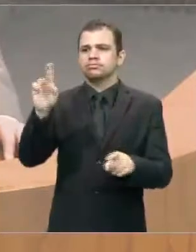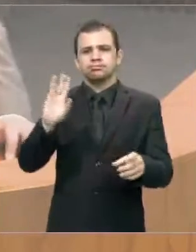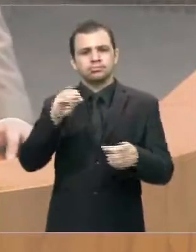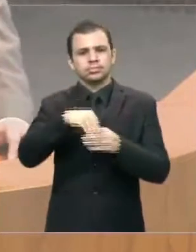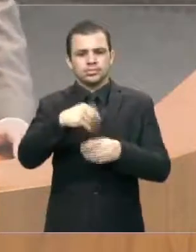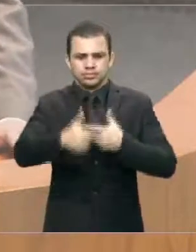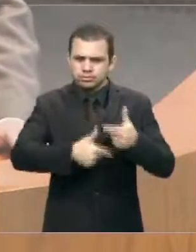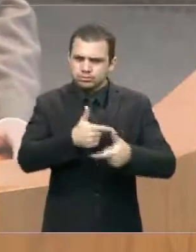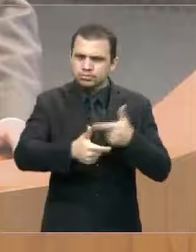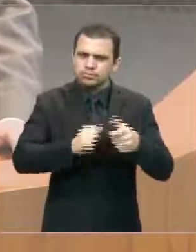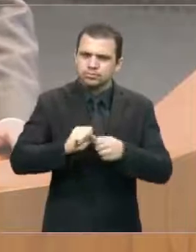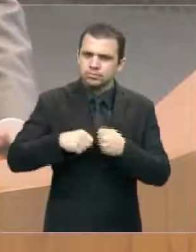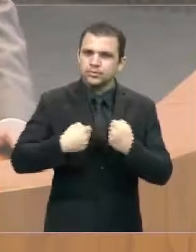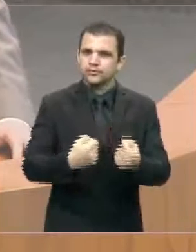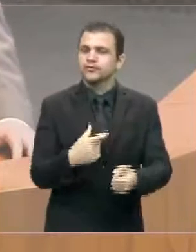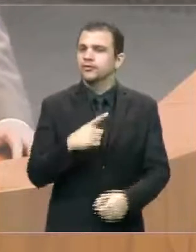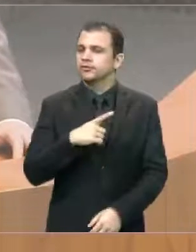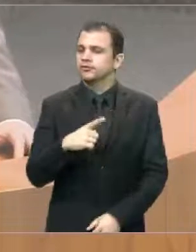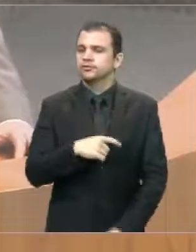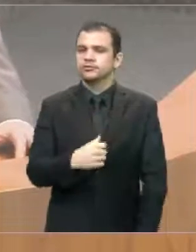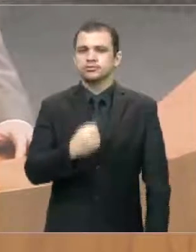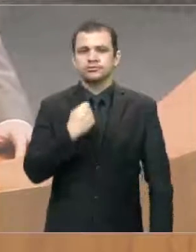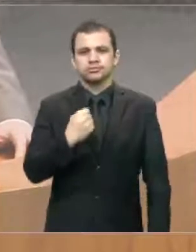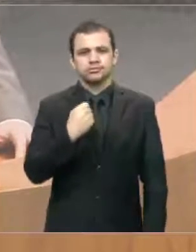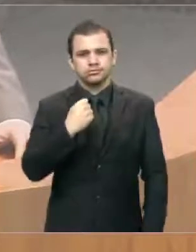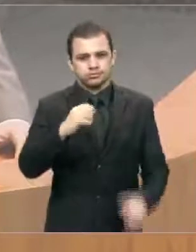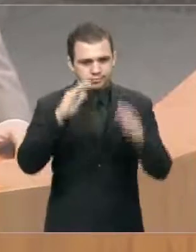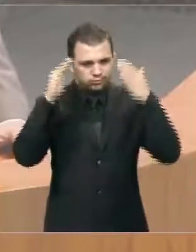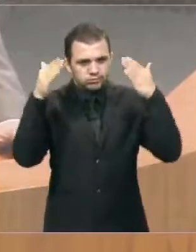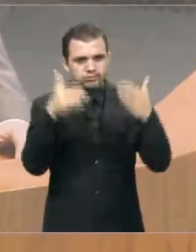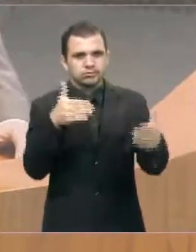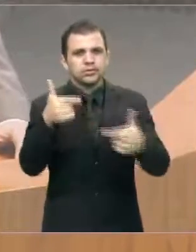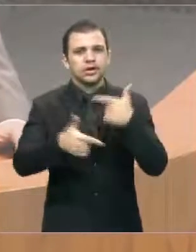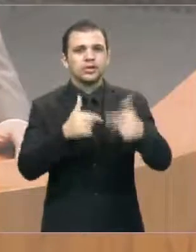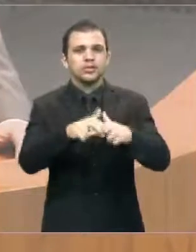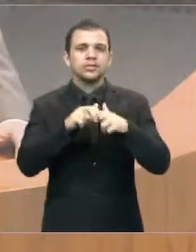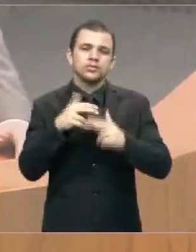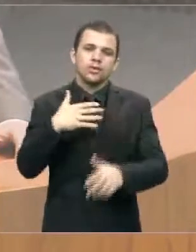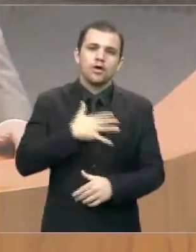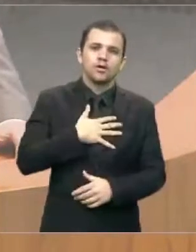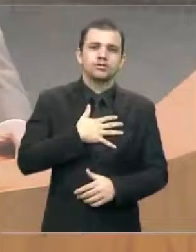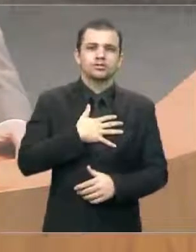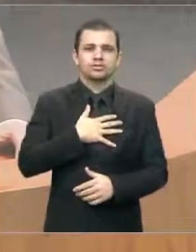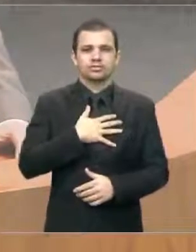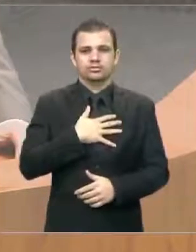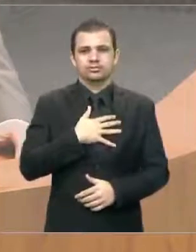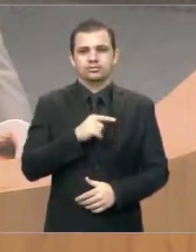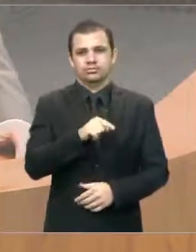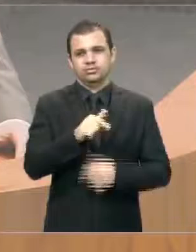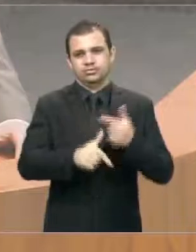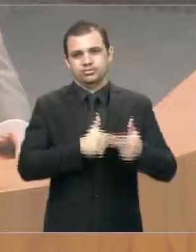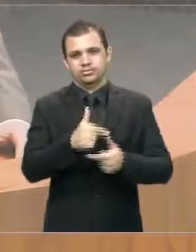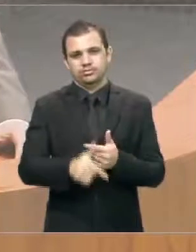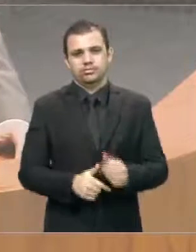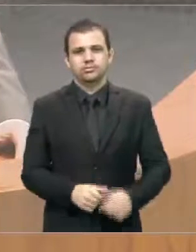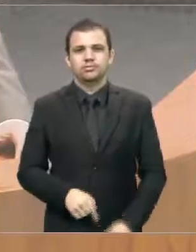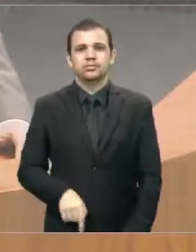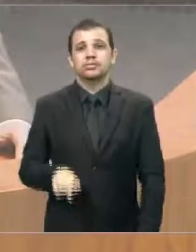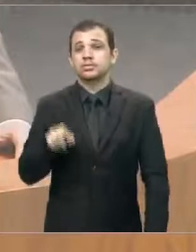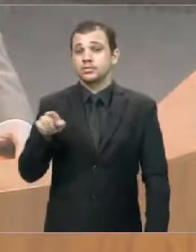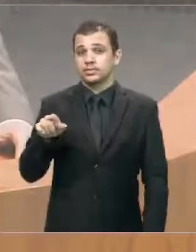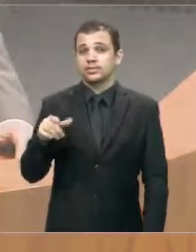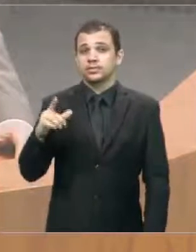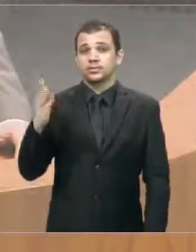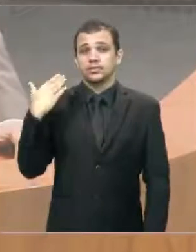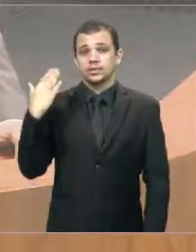uma intensidade muito grande, porque gostava do que fazia. Ele estava, no momento, trabalhando